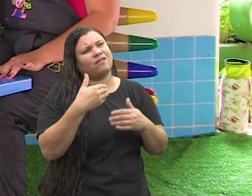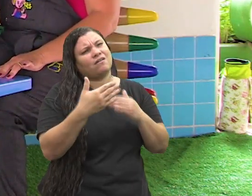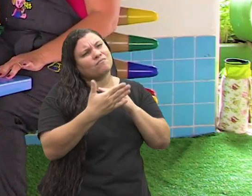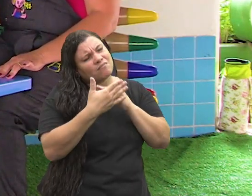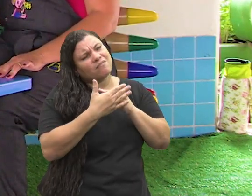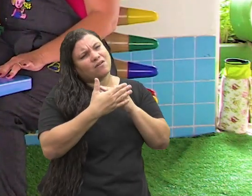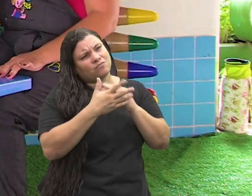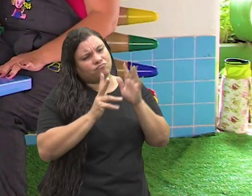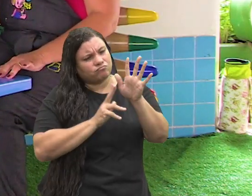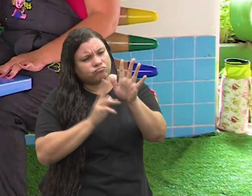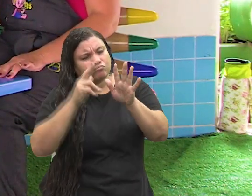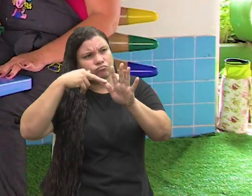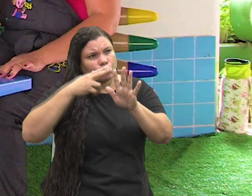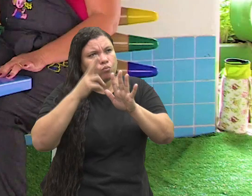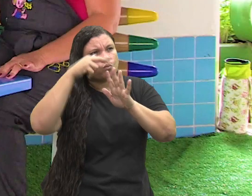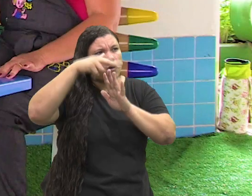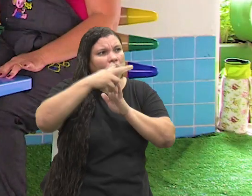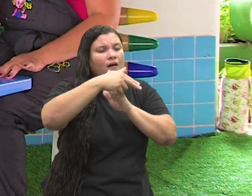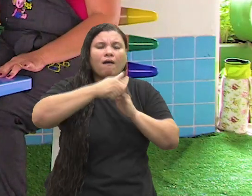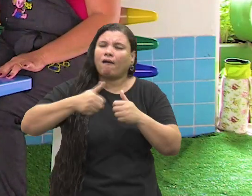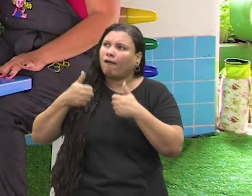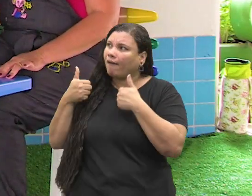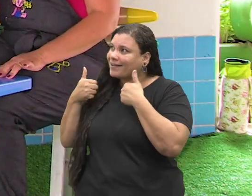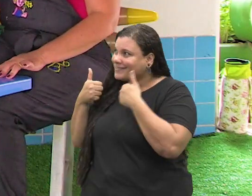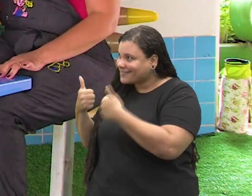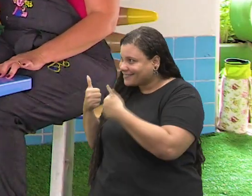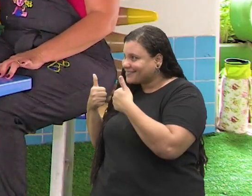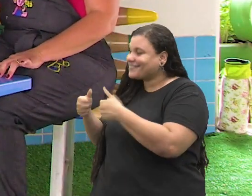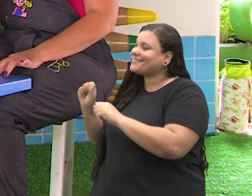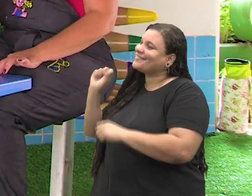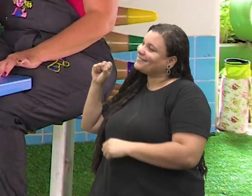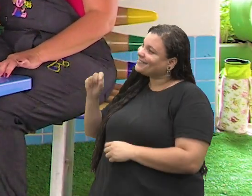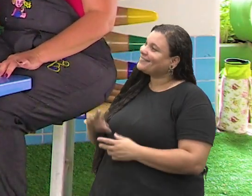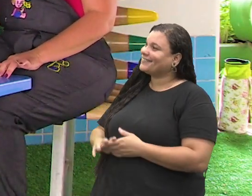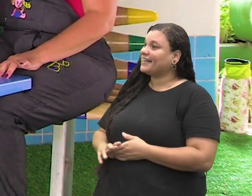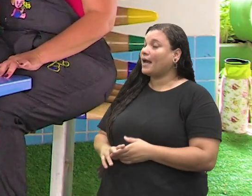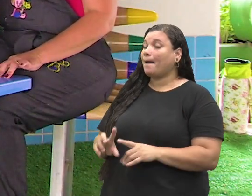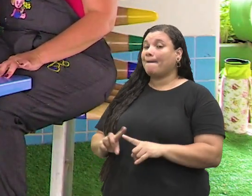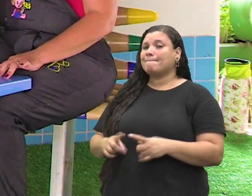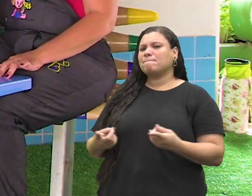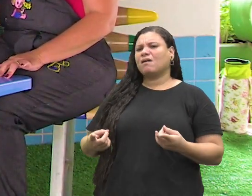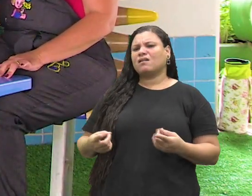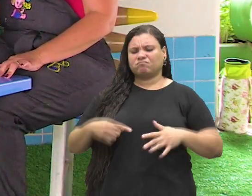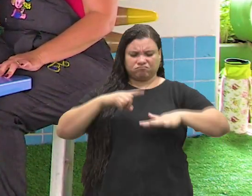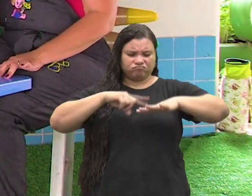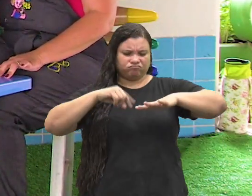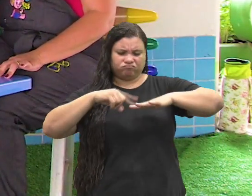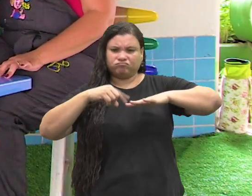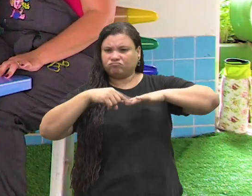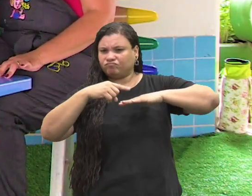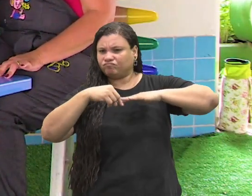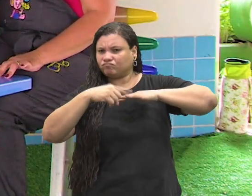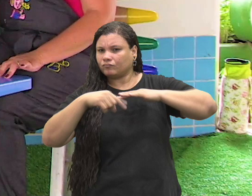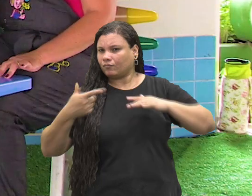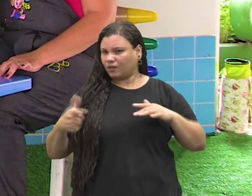se não tiver esmalte, pode ser tinta guache também. Verdade. Né? Olha que legal. Sofia, pode escolher uma